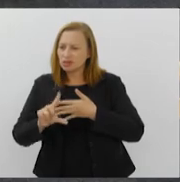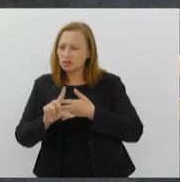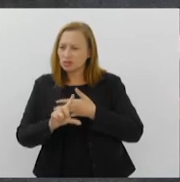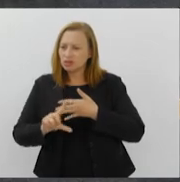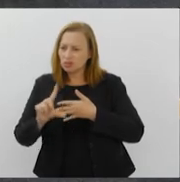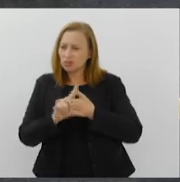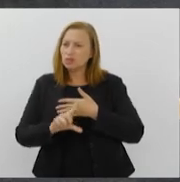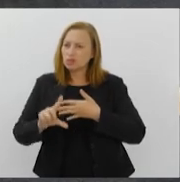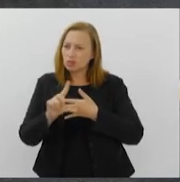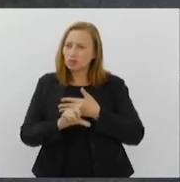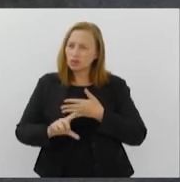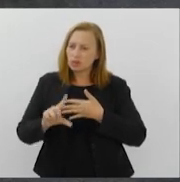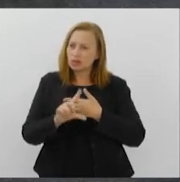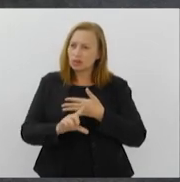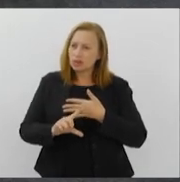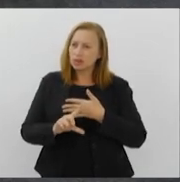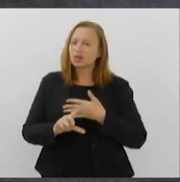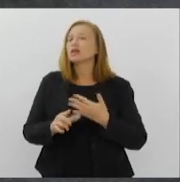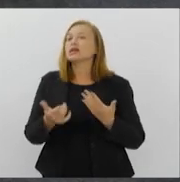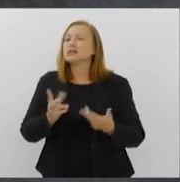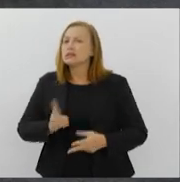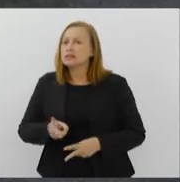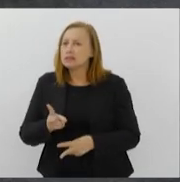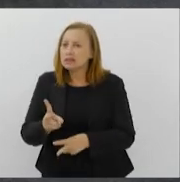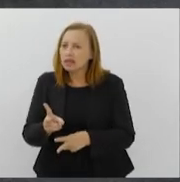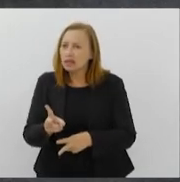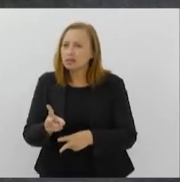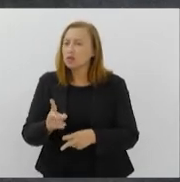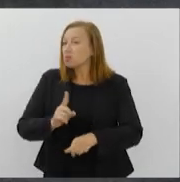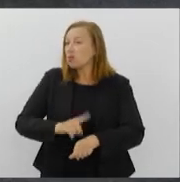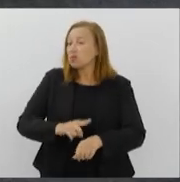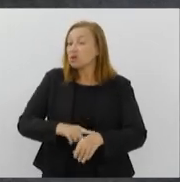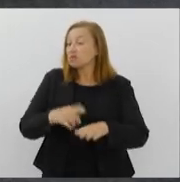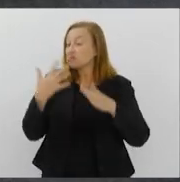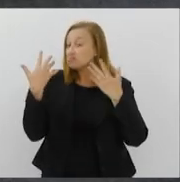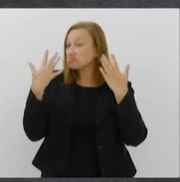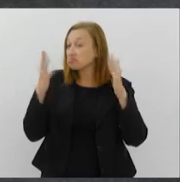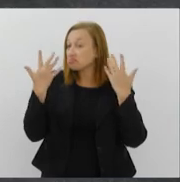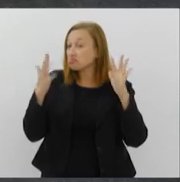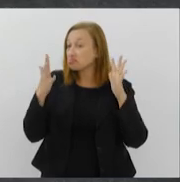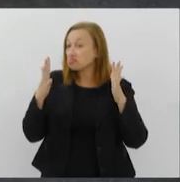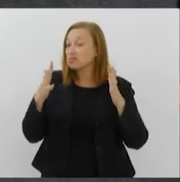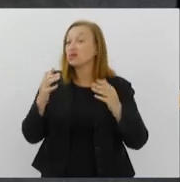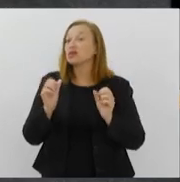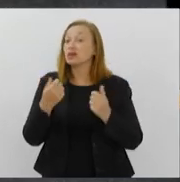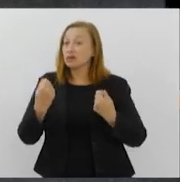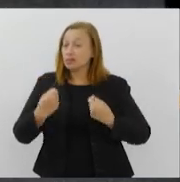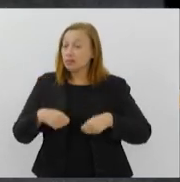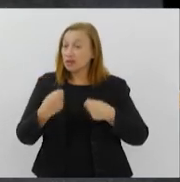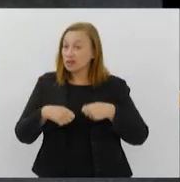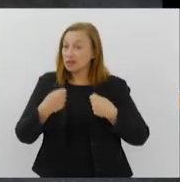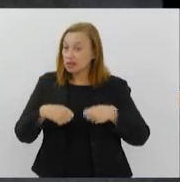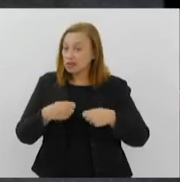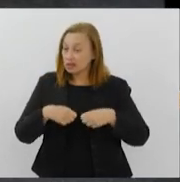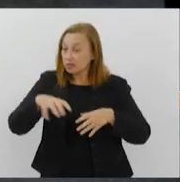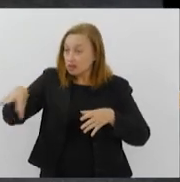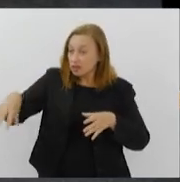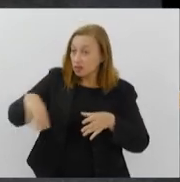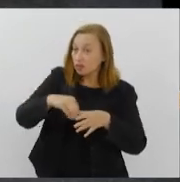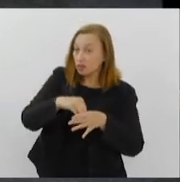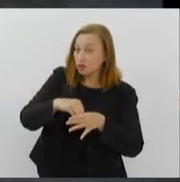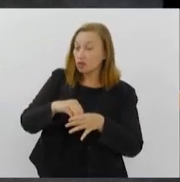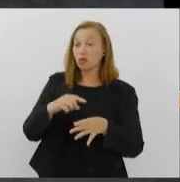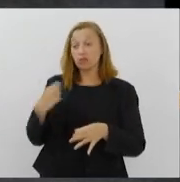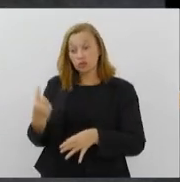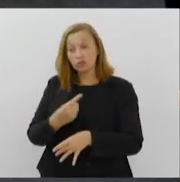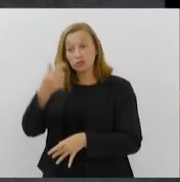da literatura nacional é sempre um motivo de celebração e acho que deve nos engajar a todas e todos como parlamentares aqui dessa casa,